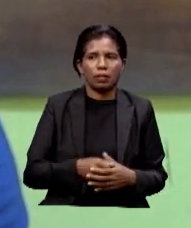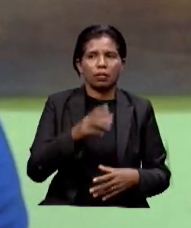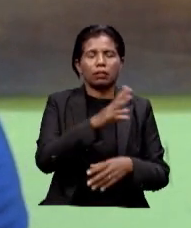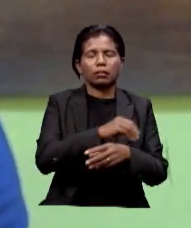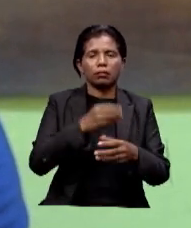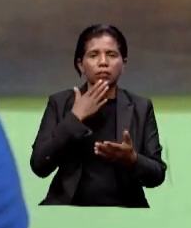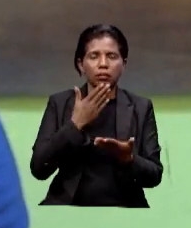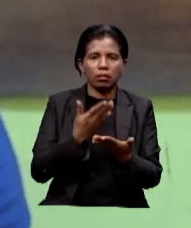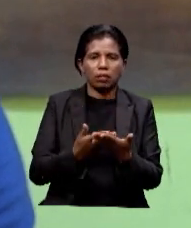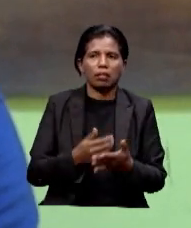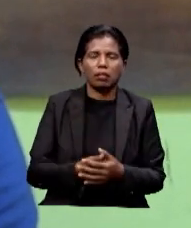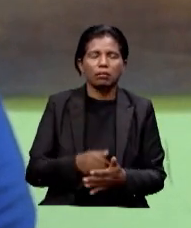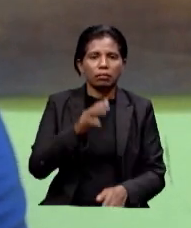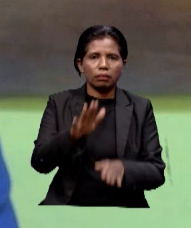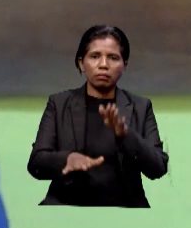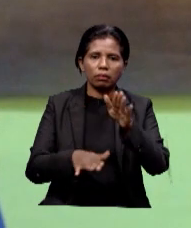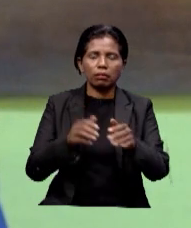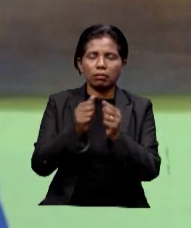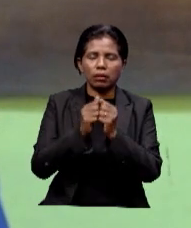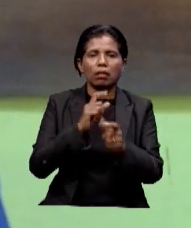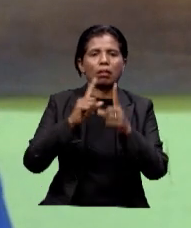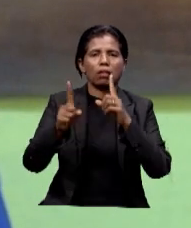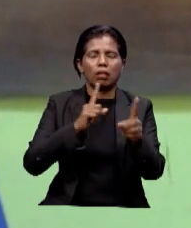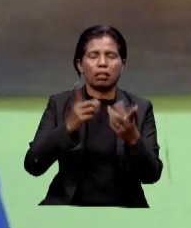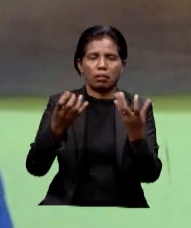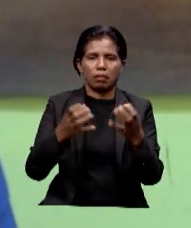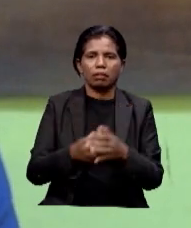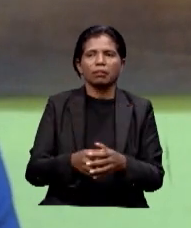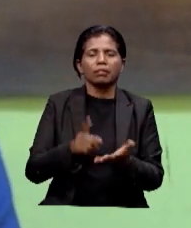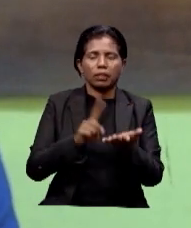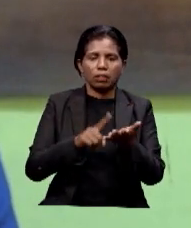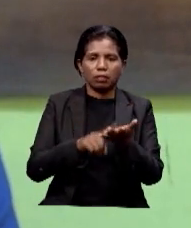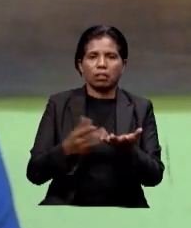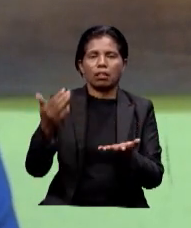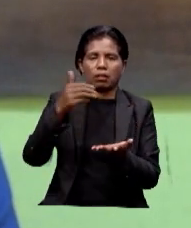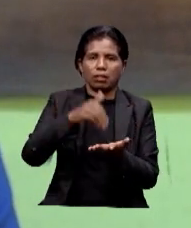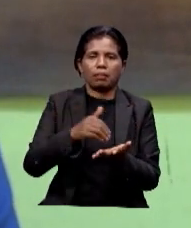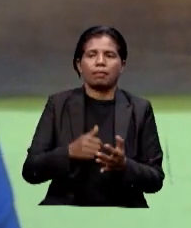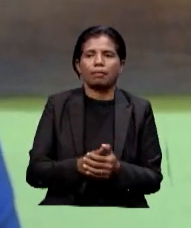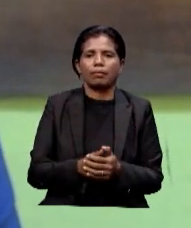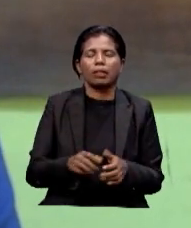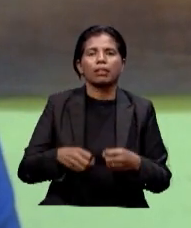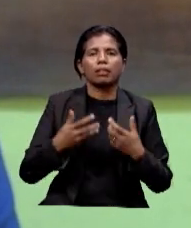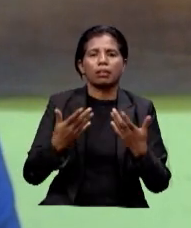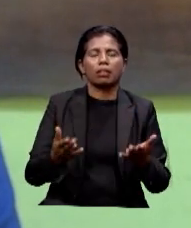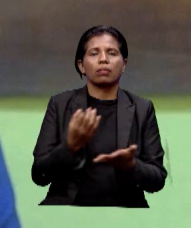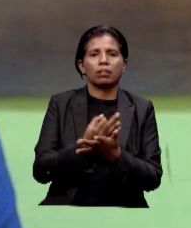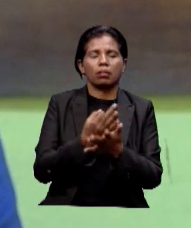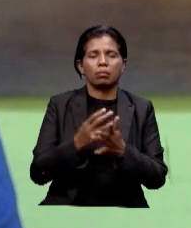desnecessárias. Lah untuk kuliah dalam barak atau diskuti filafali, pensang bah veteran